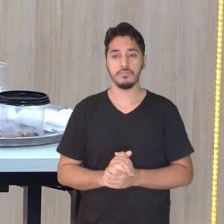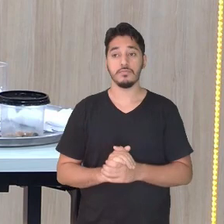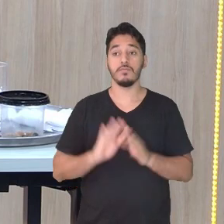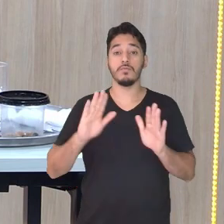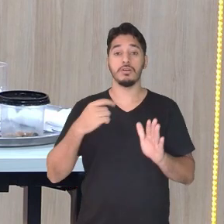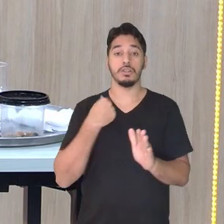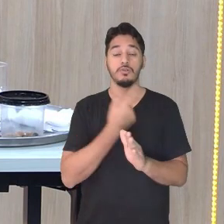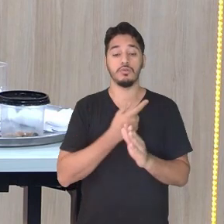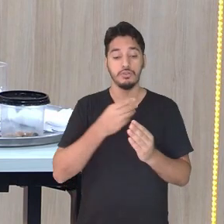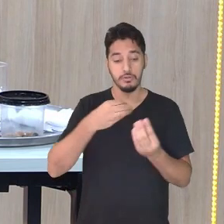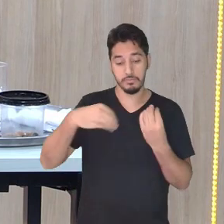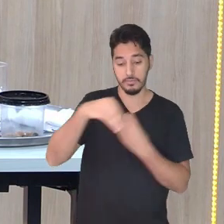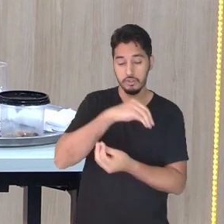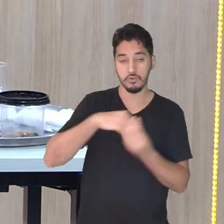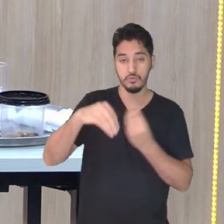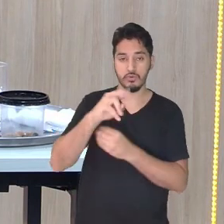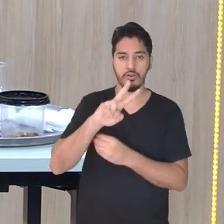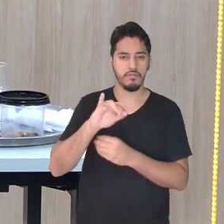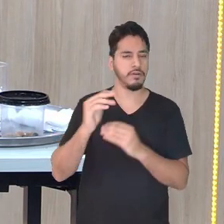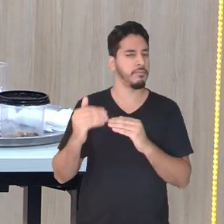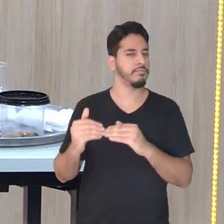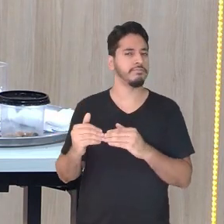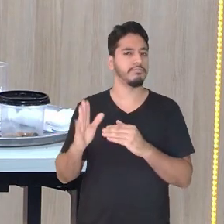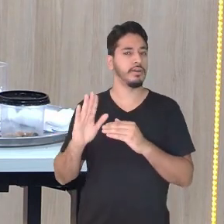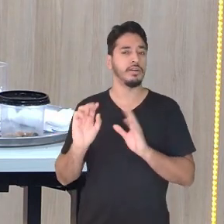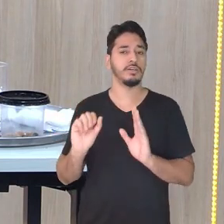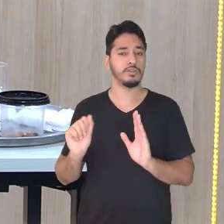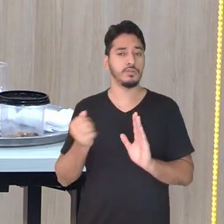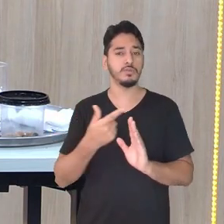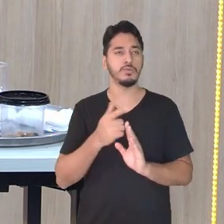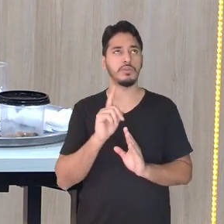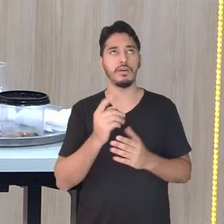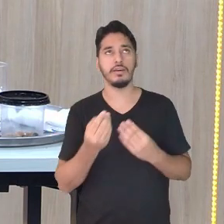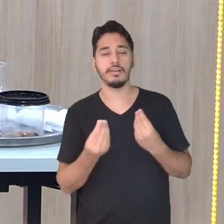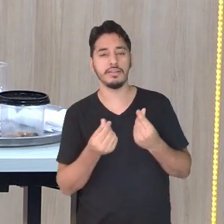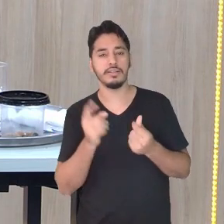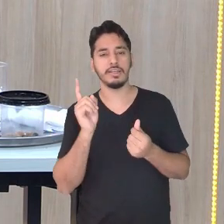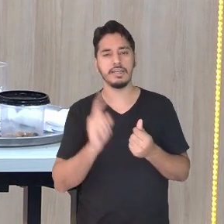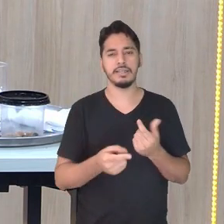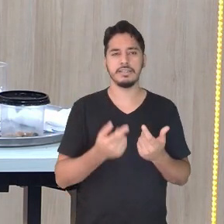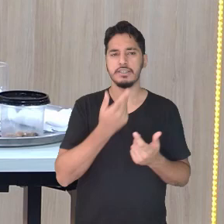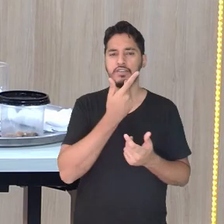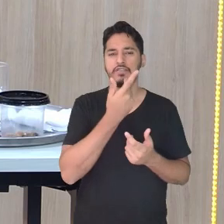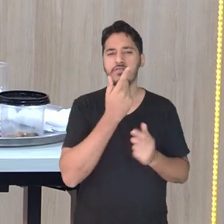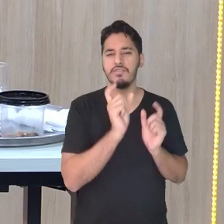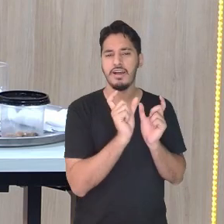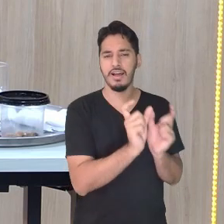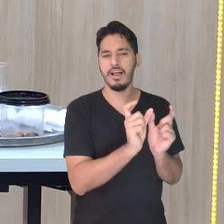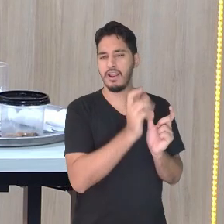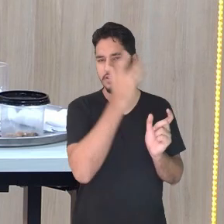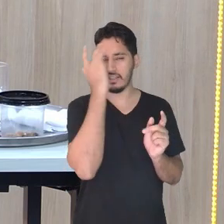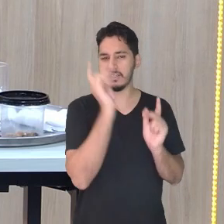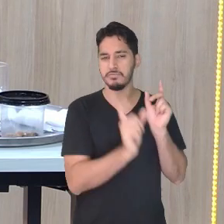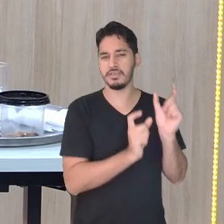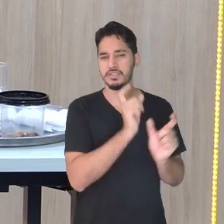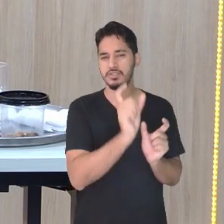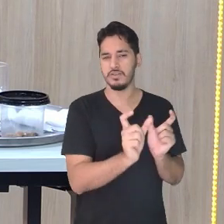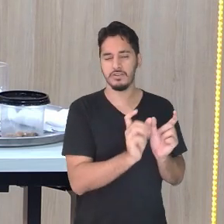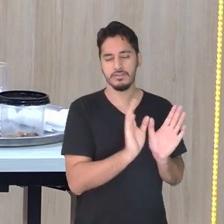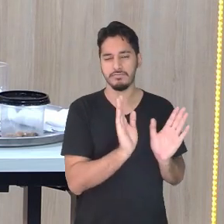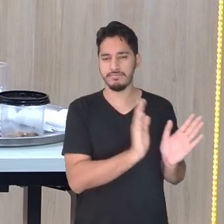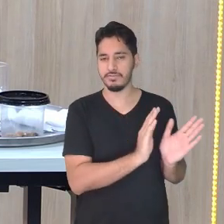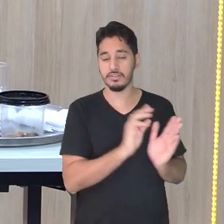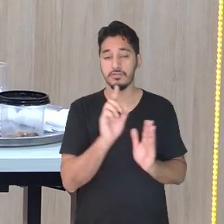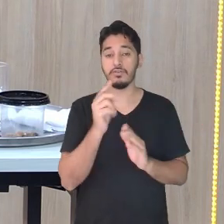nossa mistura, né, vai muito além desse, vamos dizer, desse hábito, dessa fala popular. A gente está trabalhando